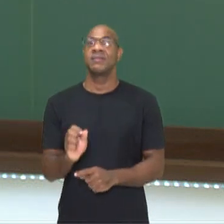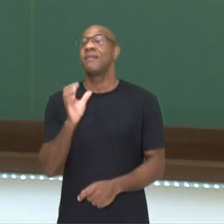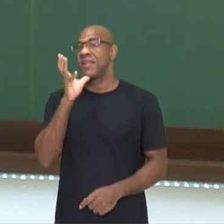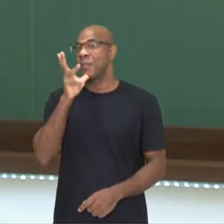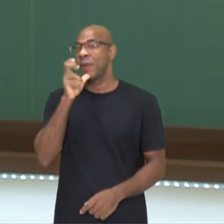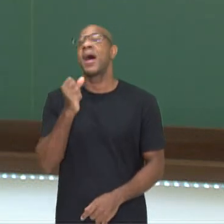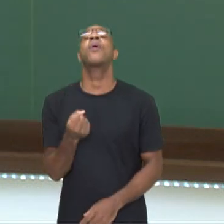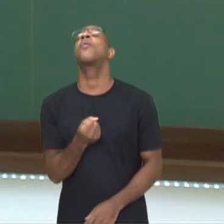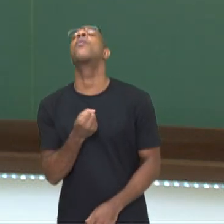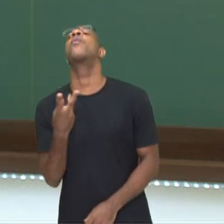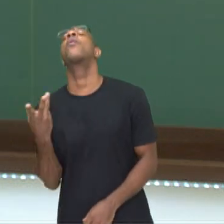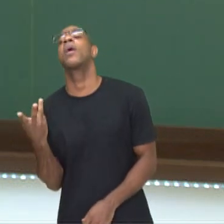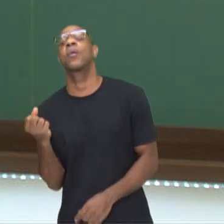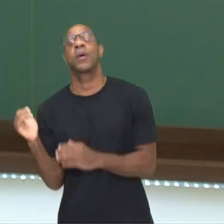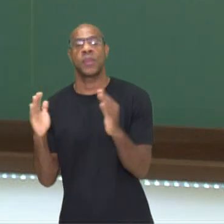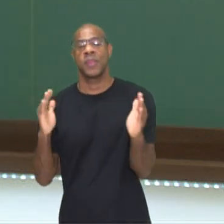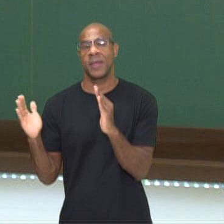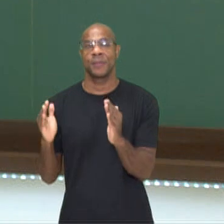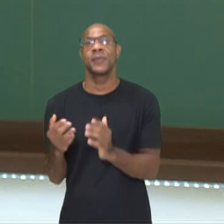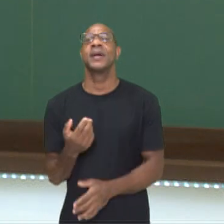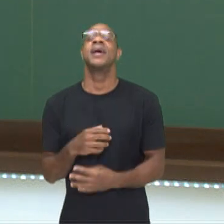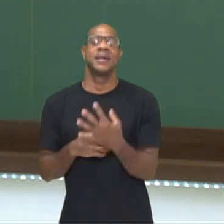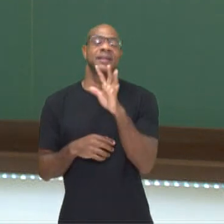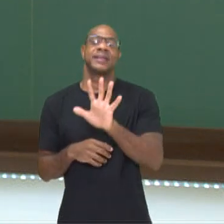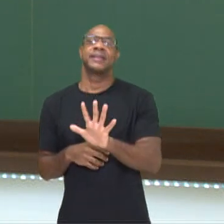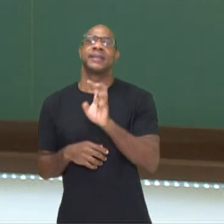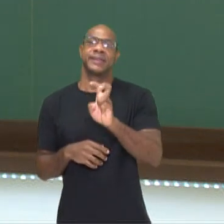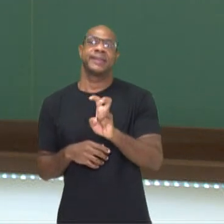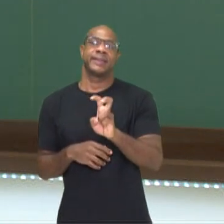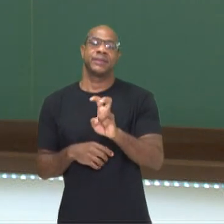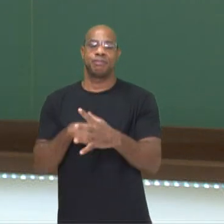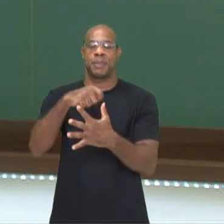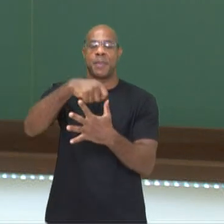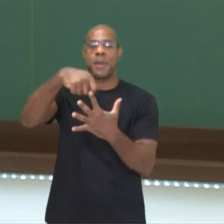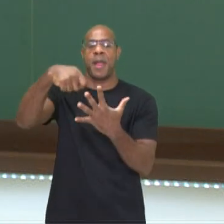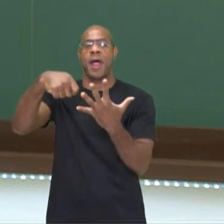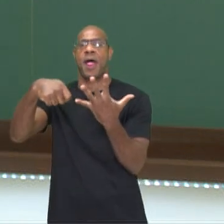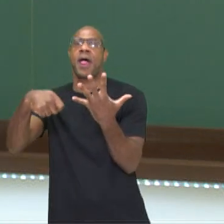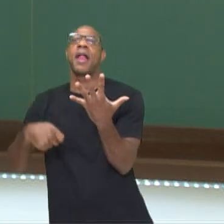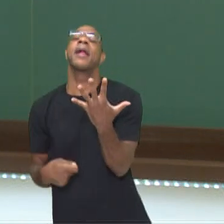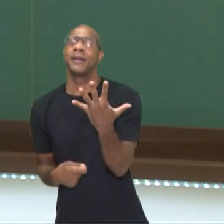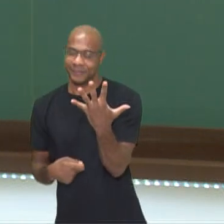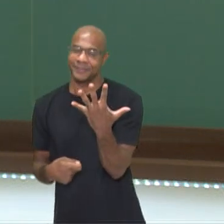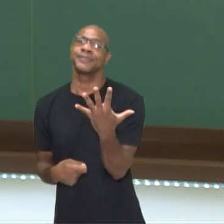que ele tem a uma taxa de 4% ao mês, ele não vai pagar juros, ele